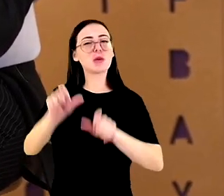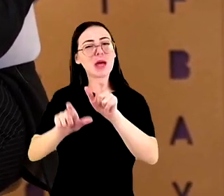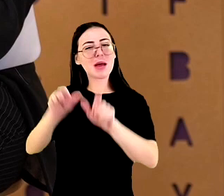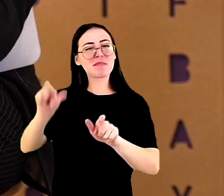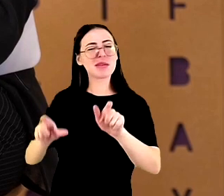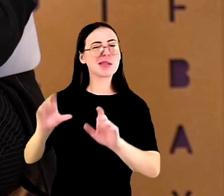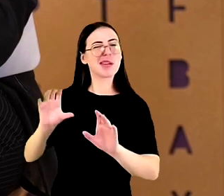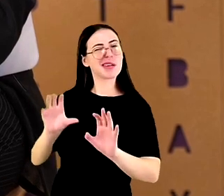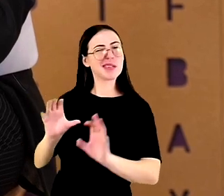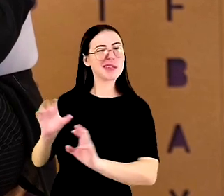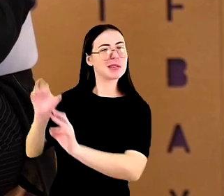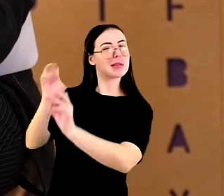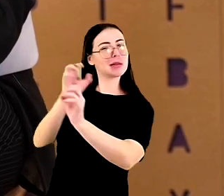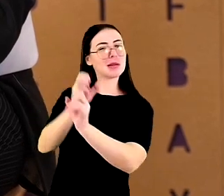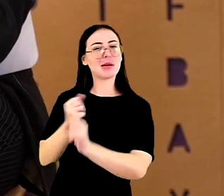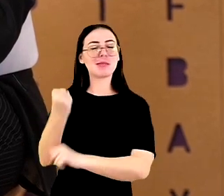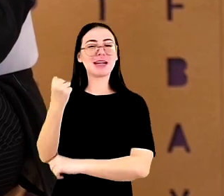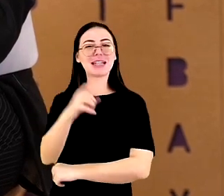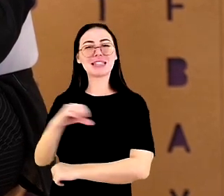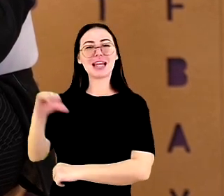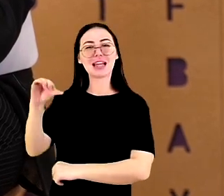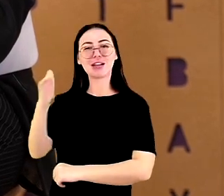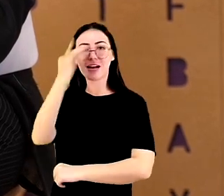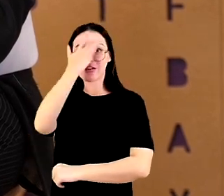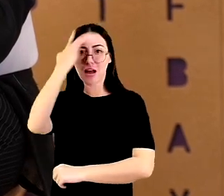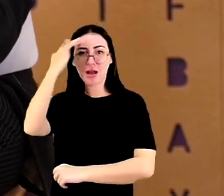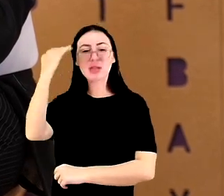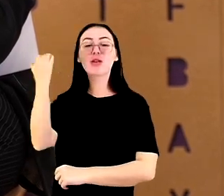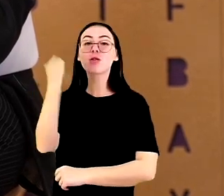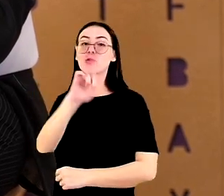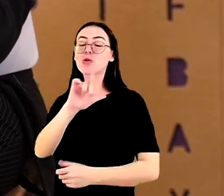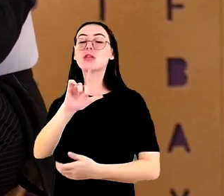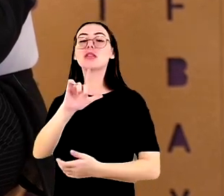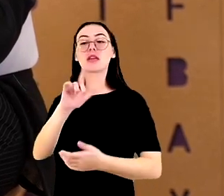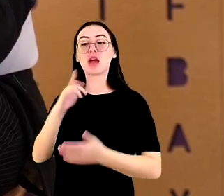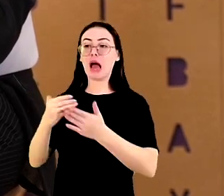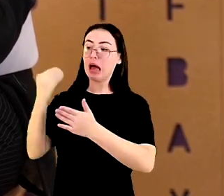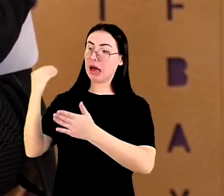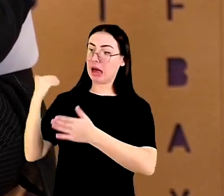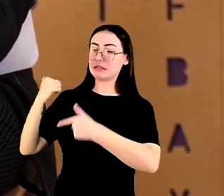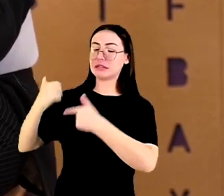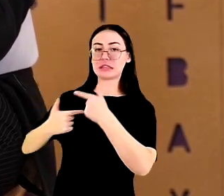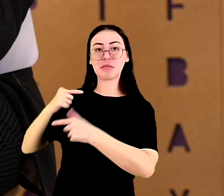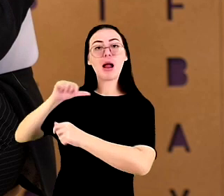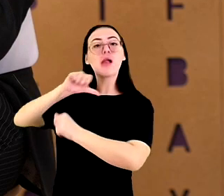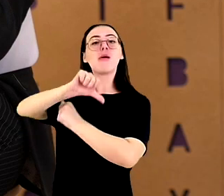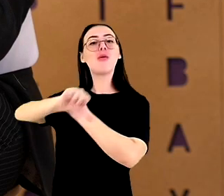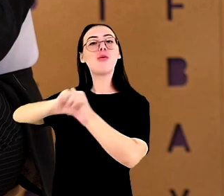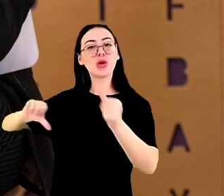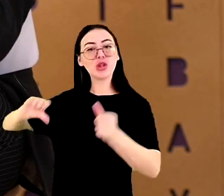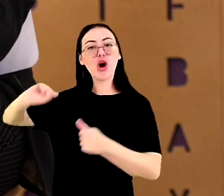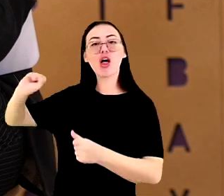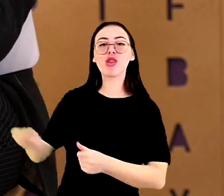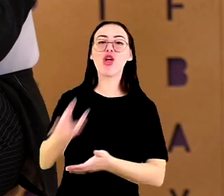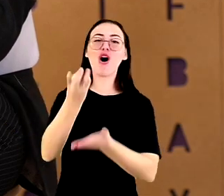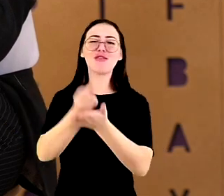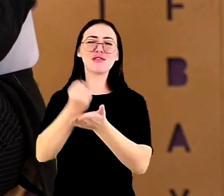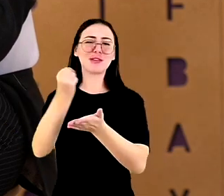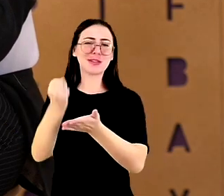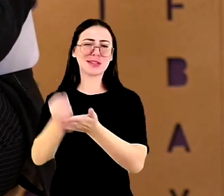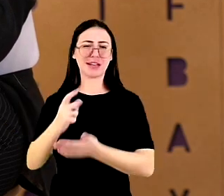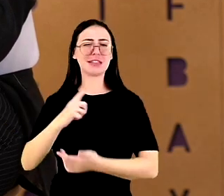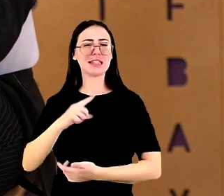19 pessoas que foram contratadas, de vidas transformadas, a gente tem que certamente estão aí ouvindo. Ivi, Thalita,